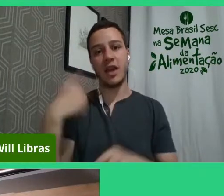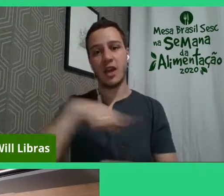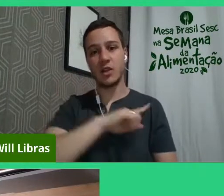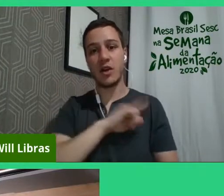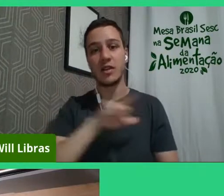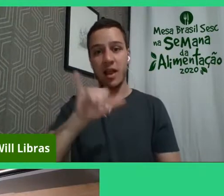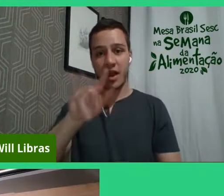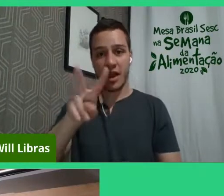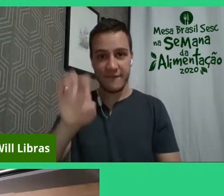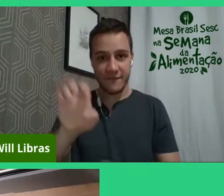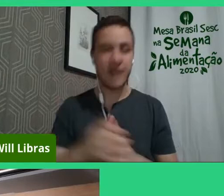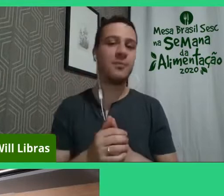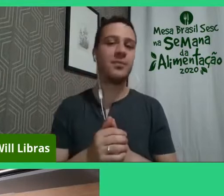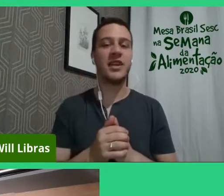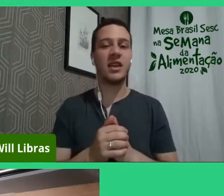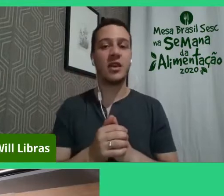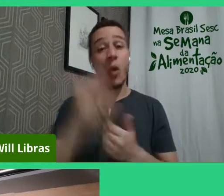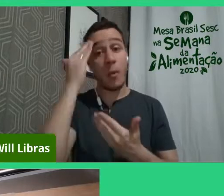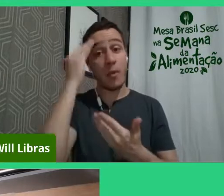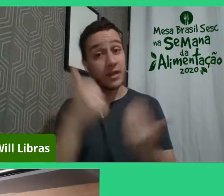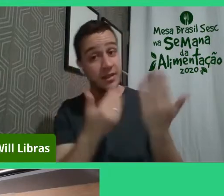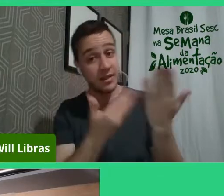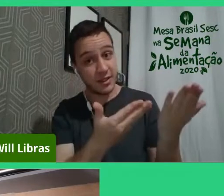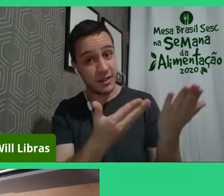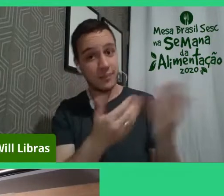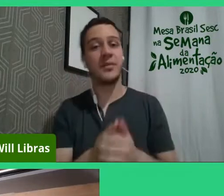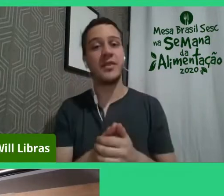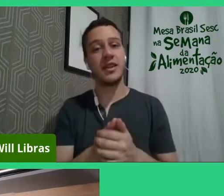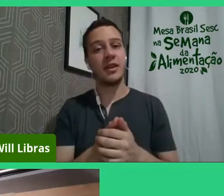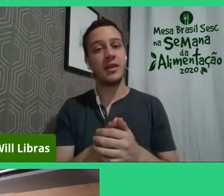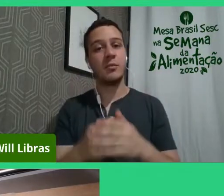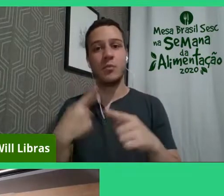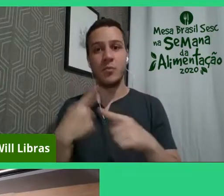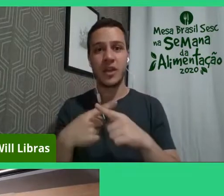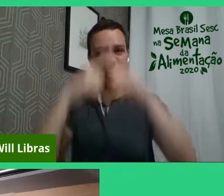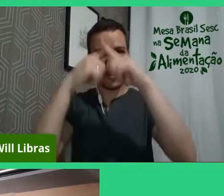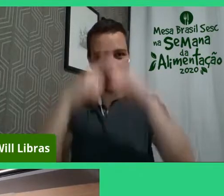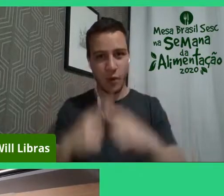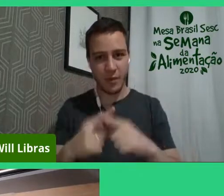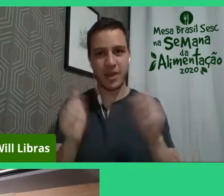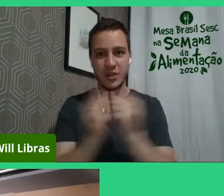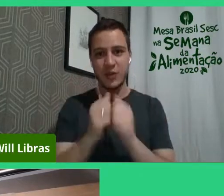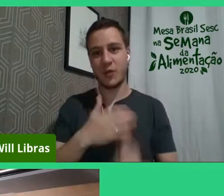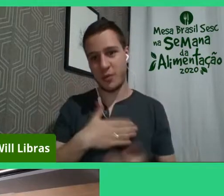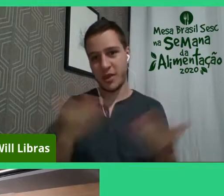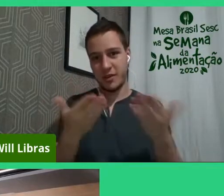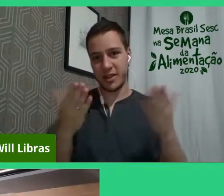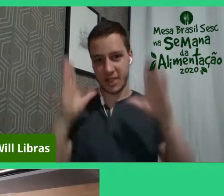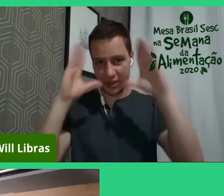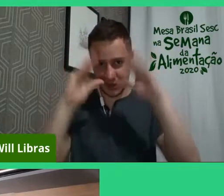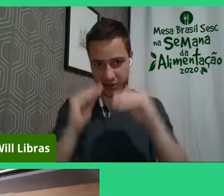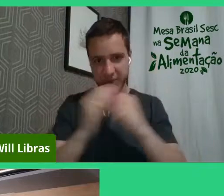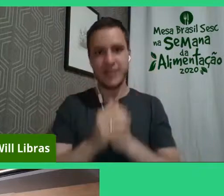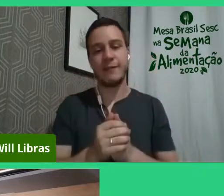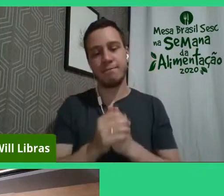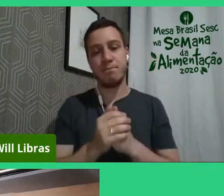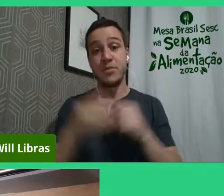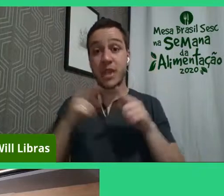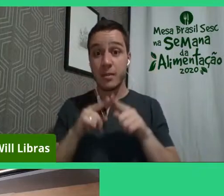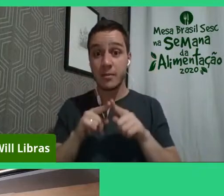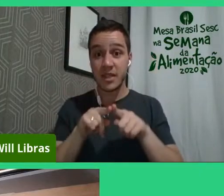duelo. Obrigada a ti, né, por estar duelando, então, nessa noite comigo. E sigam, então, a